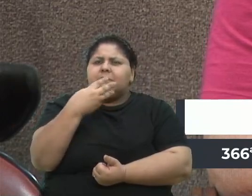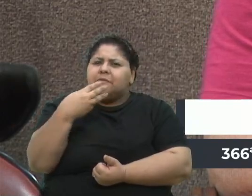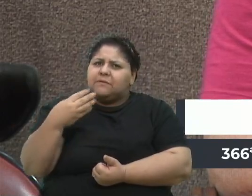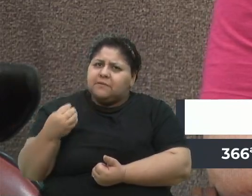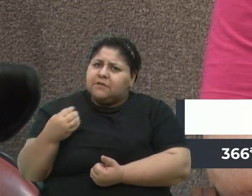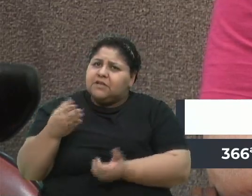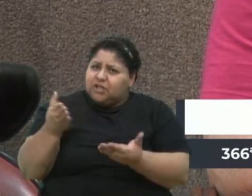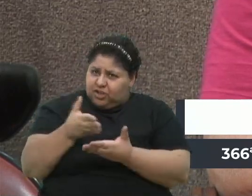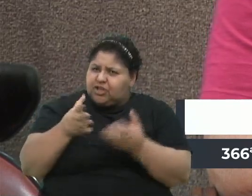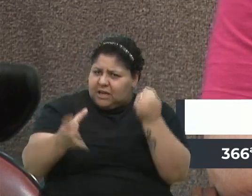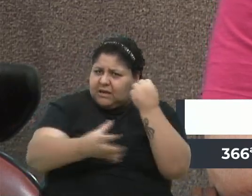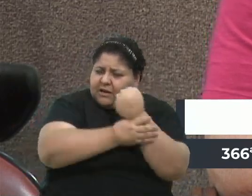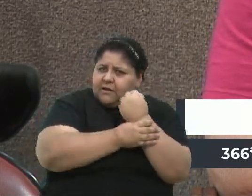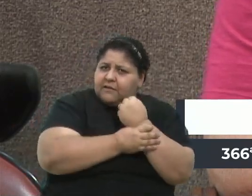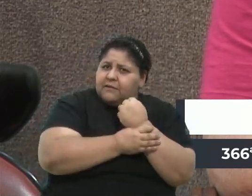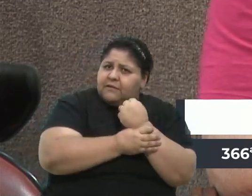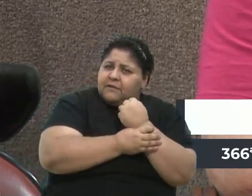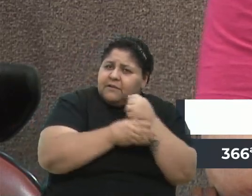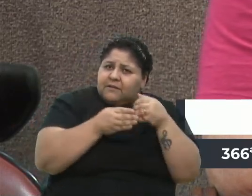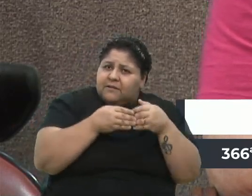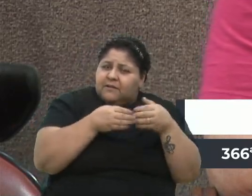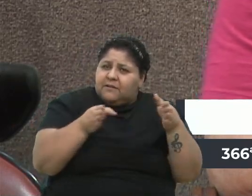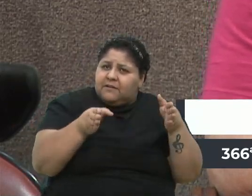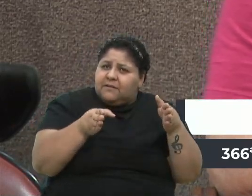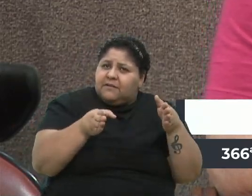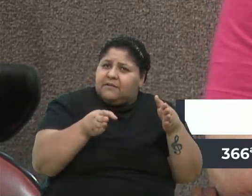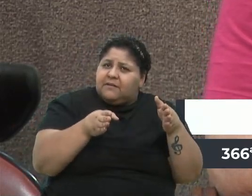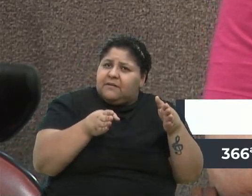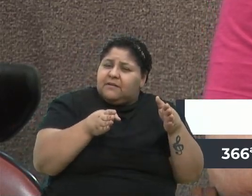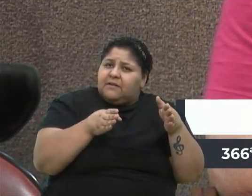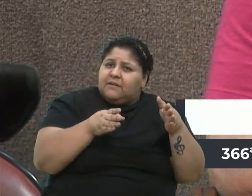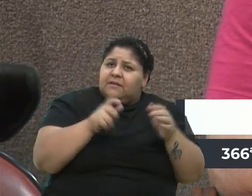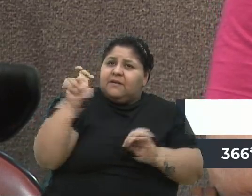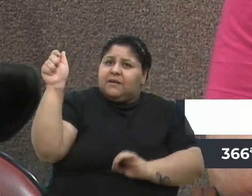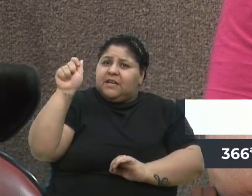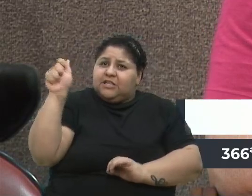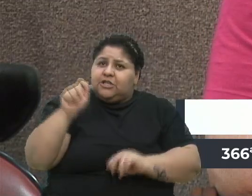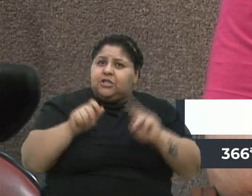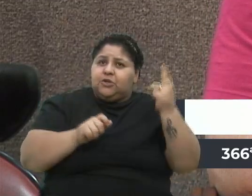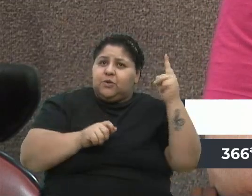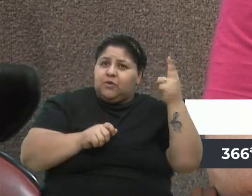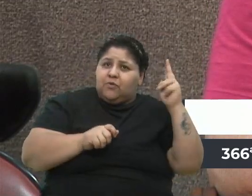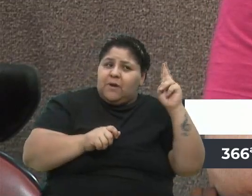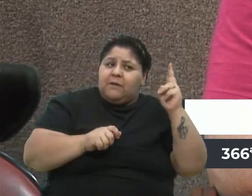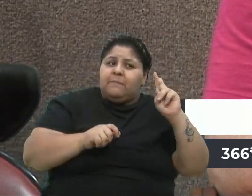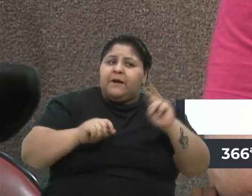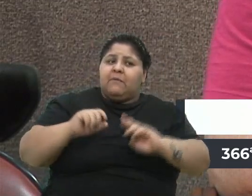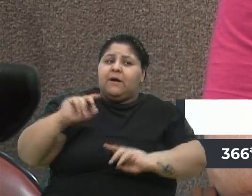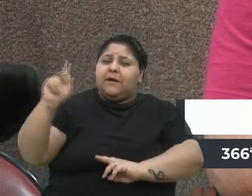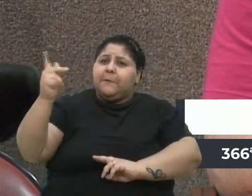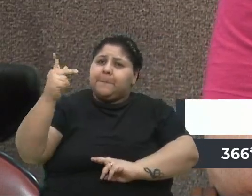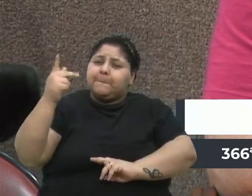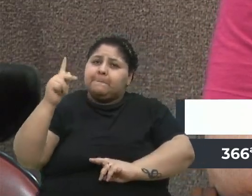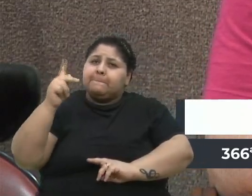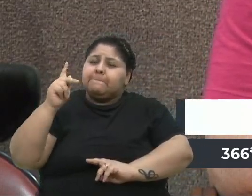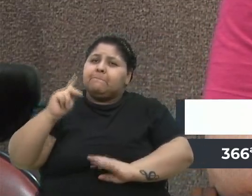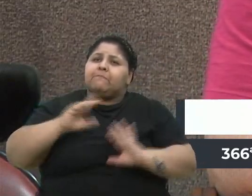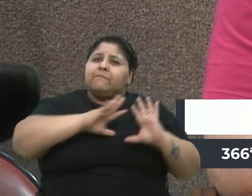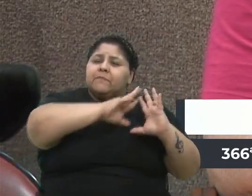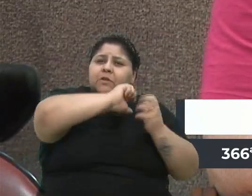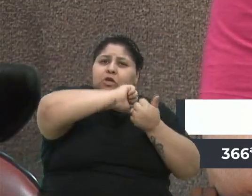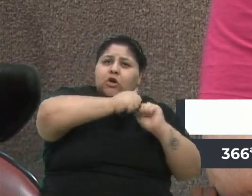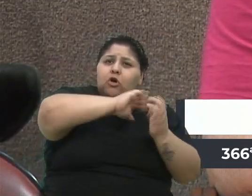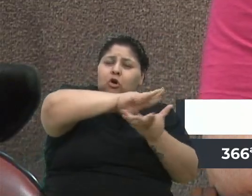já está garantido, né? Que a abertura da Copa vai ser em países da Argentina, no Uruguai e no Paraguai, Copa masculina. Bom, vamos tirar um